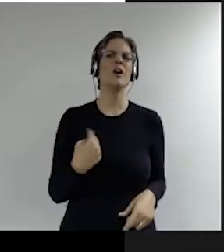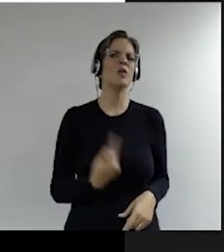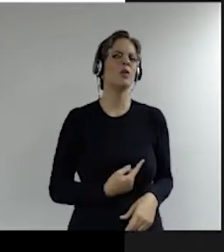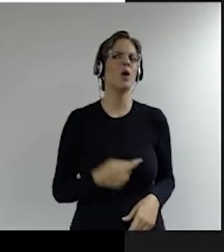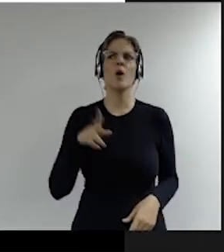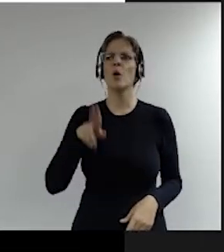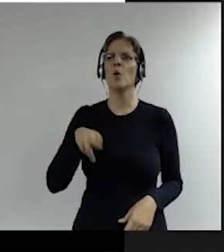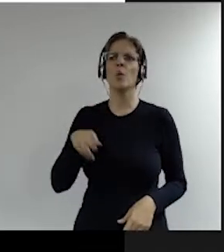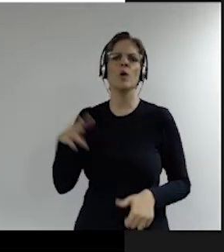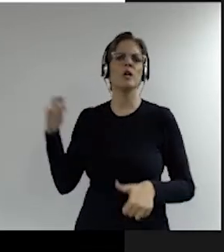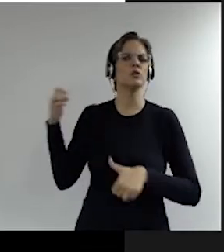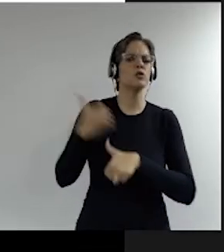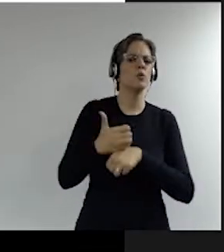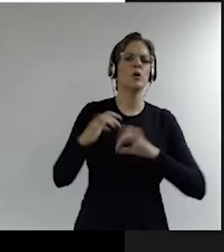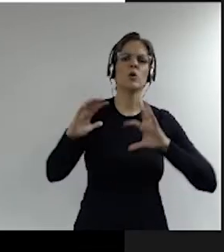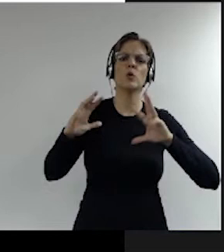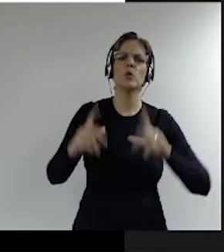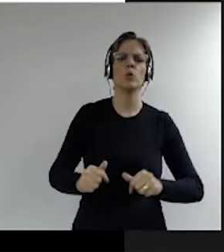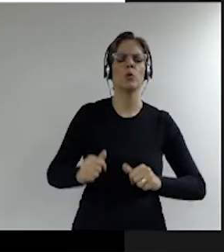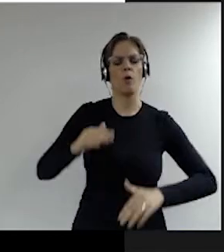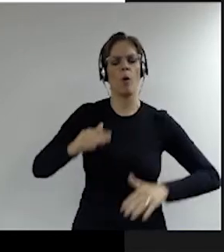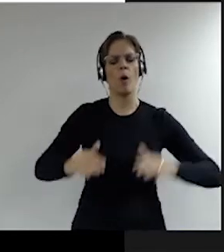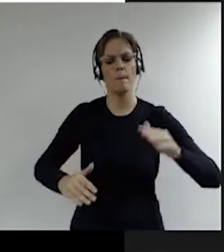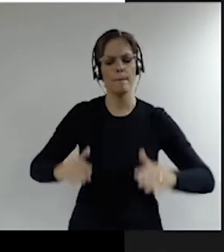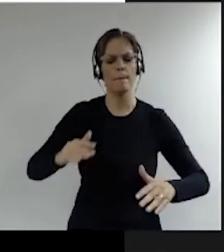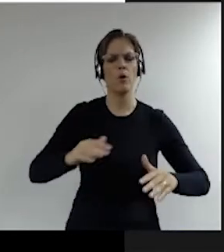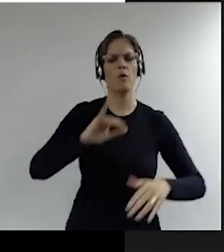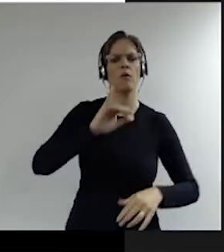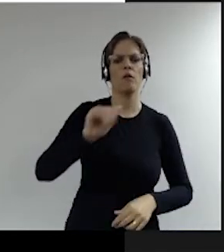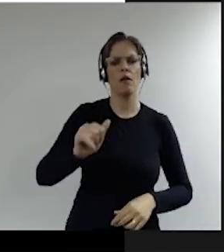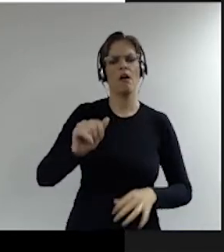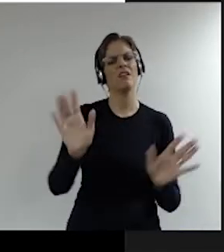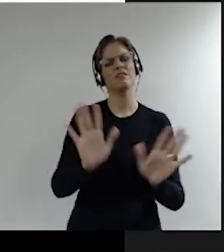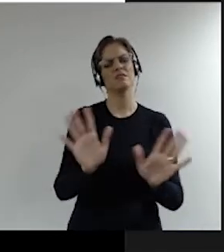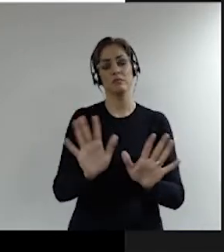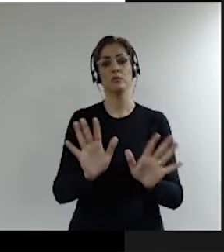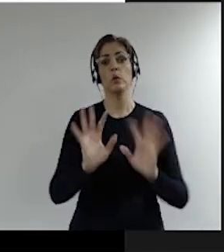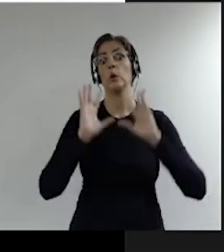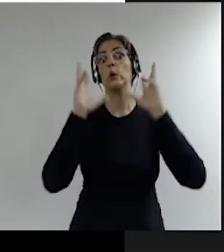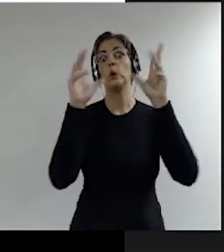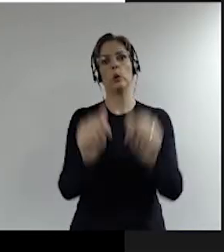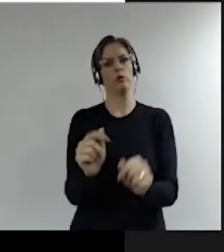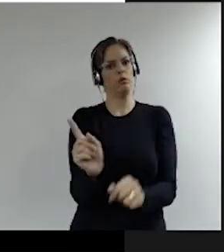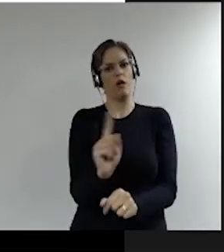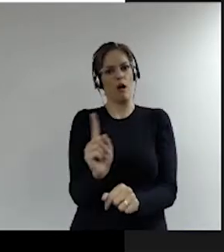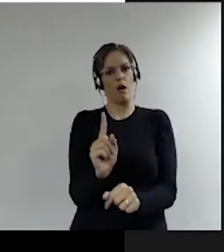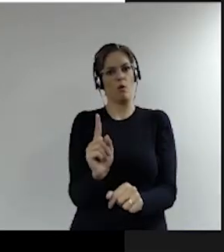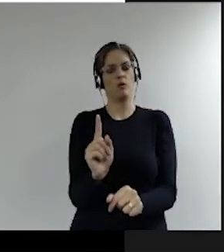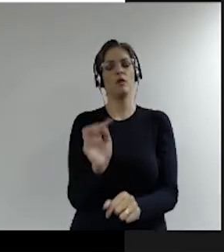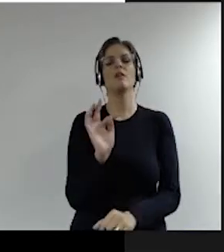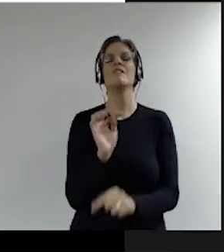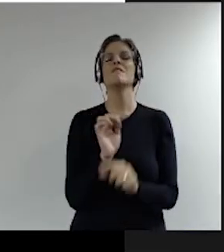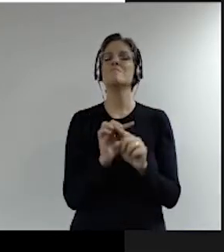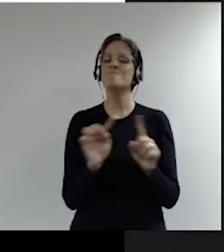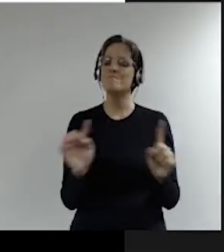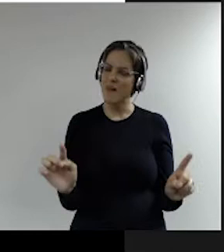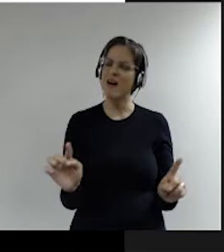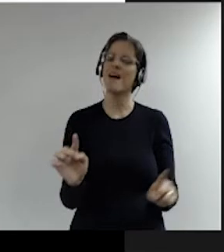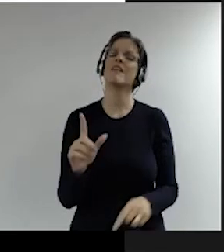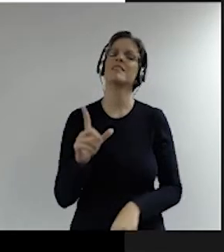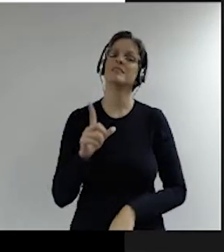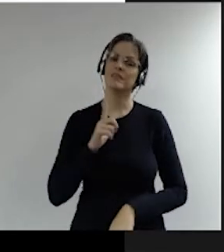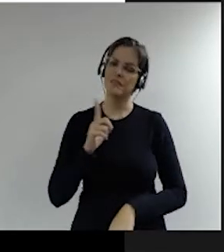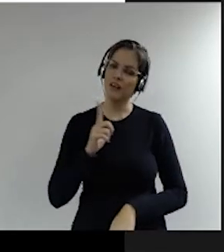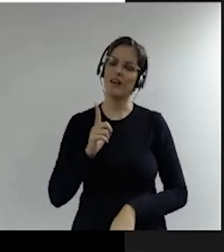substituídos por, entre aspas, robôs ou pela inteligência artificial em tudo, mas isso demanda